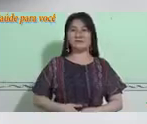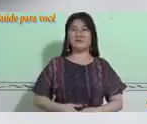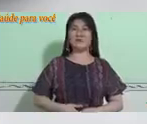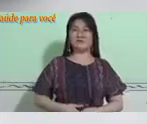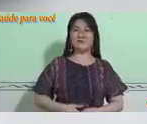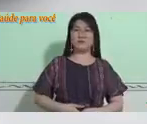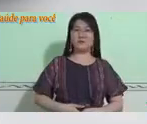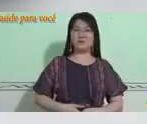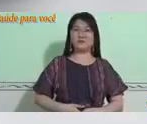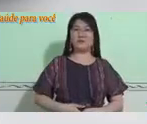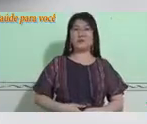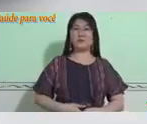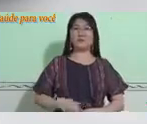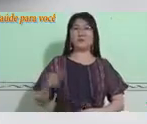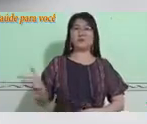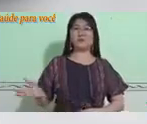PODESERPRESSERITAPLOME, acento agudo